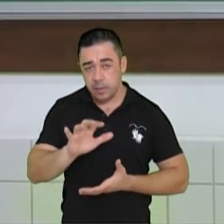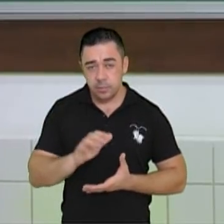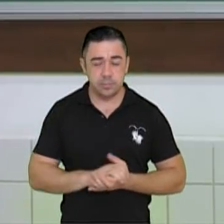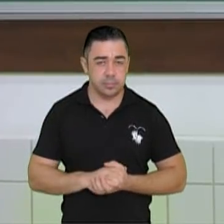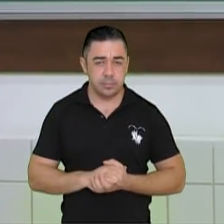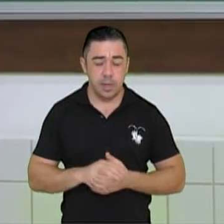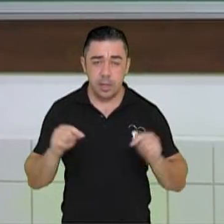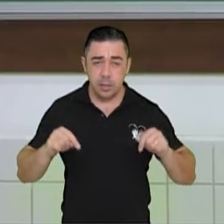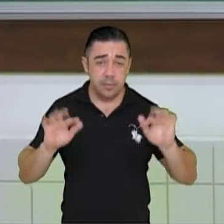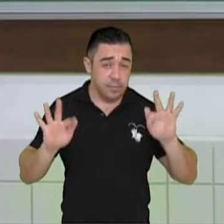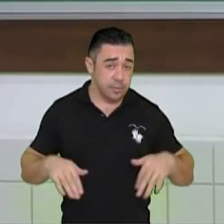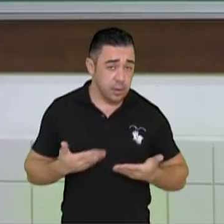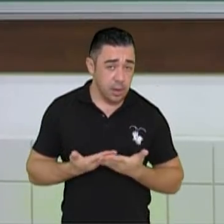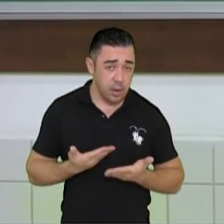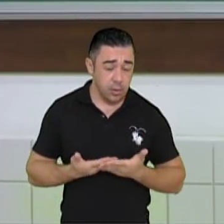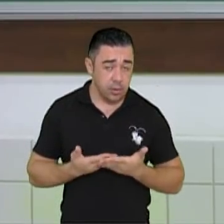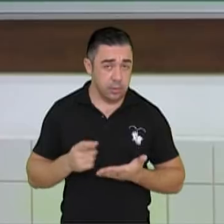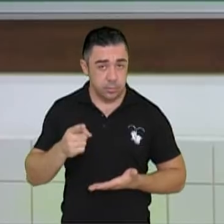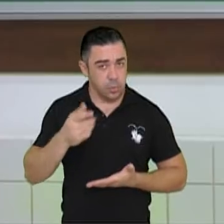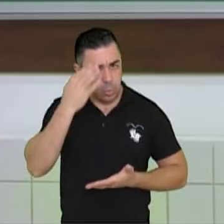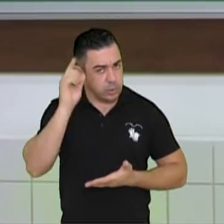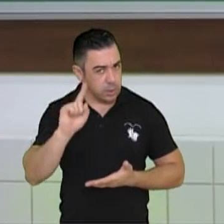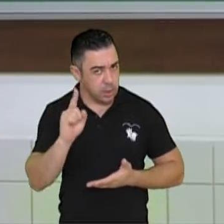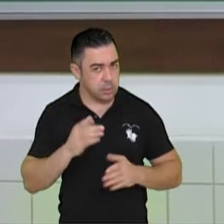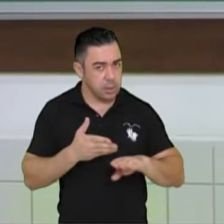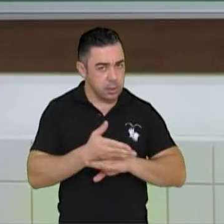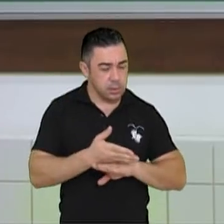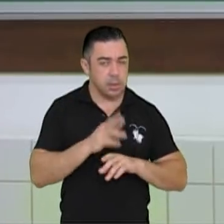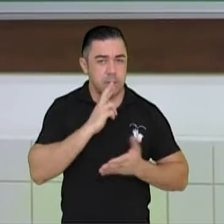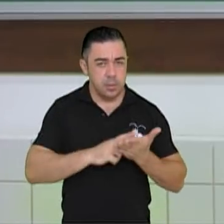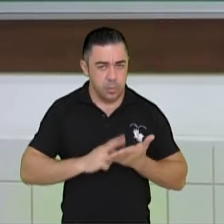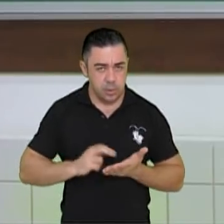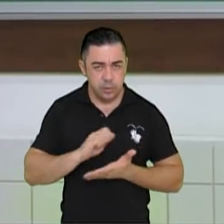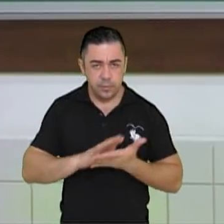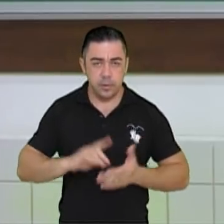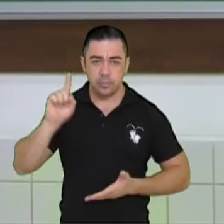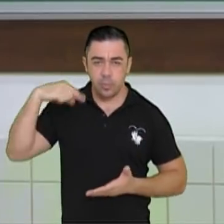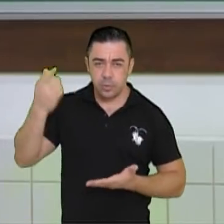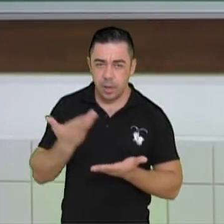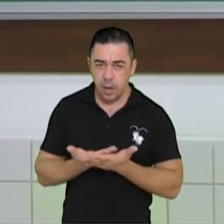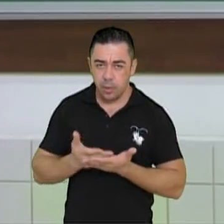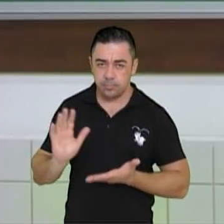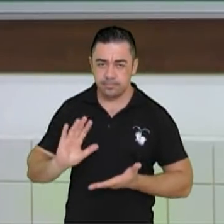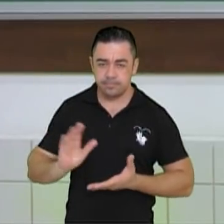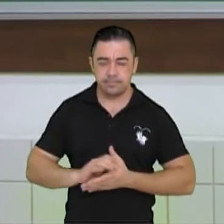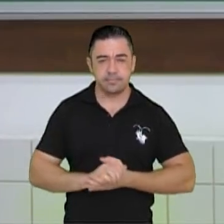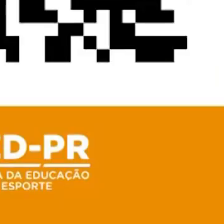vamos ficando por aqui. Não esqueçam de realizar as atividades e até a próxima!